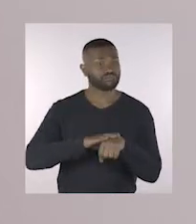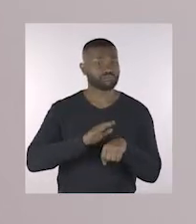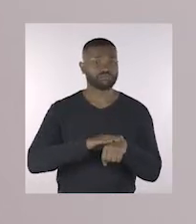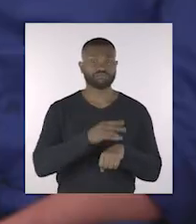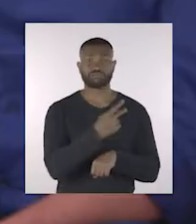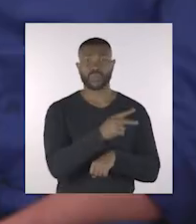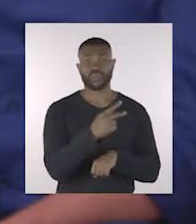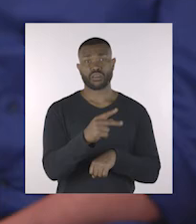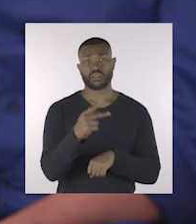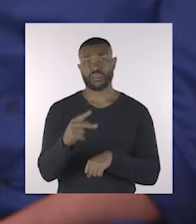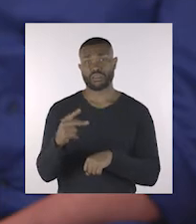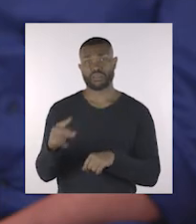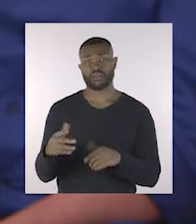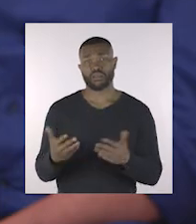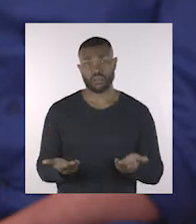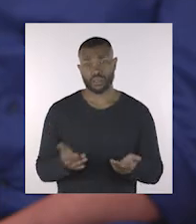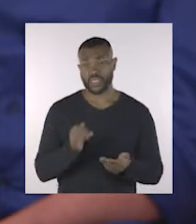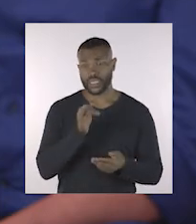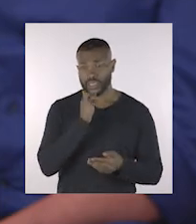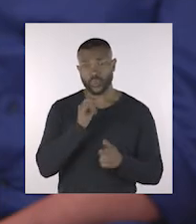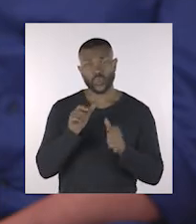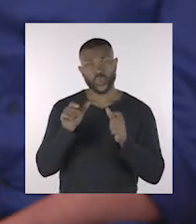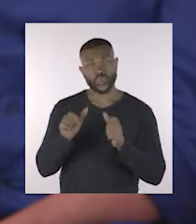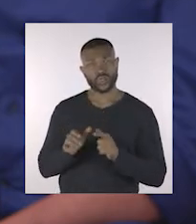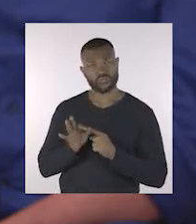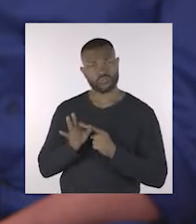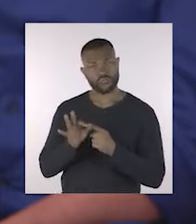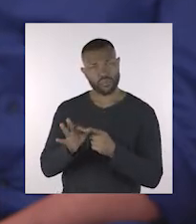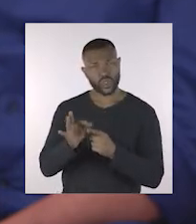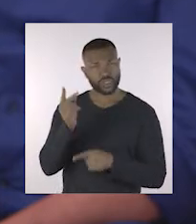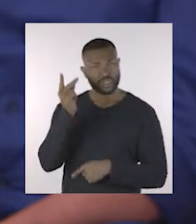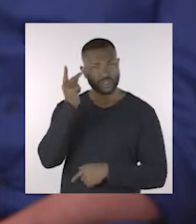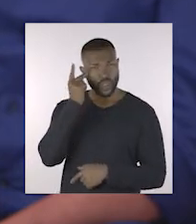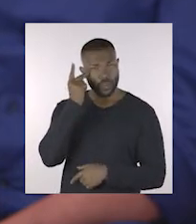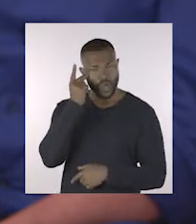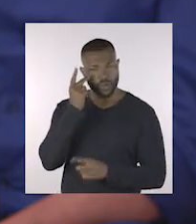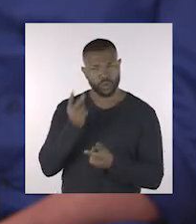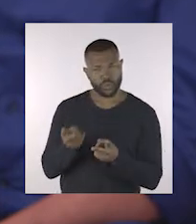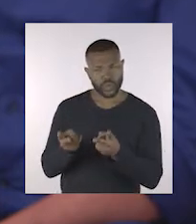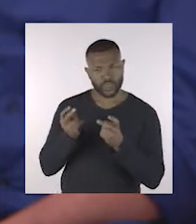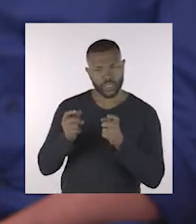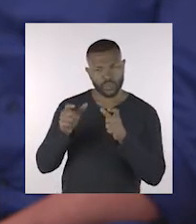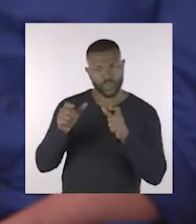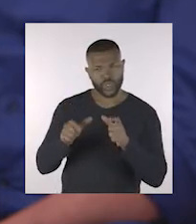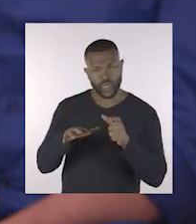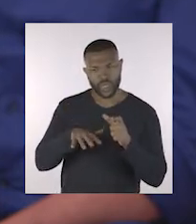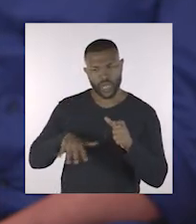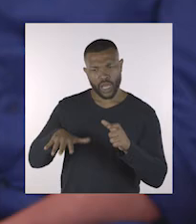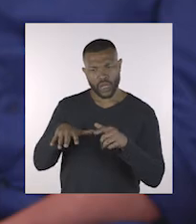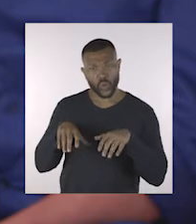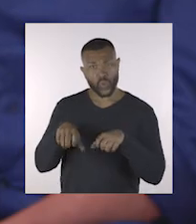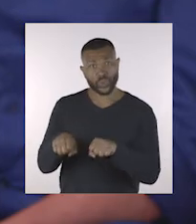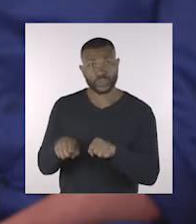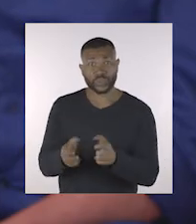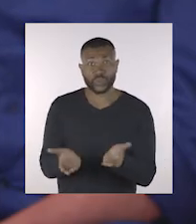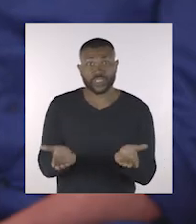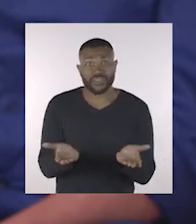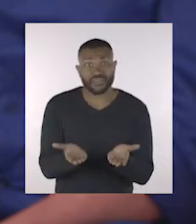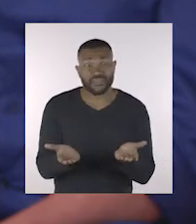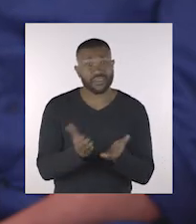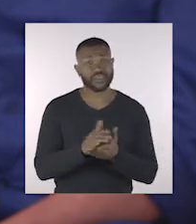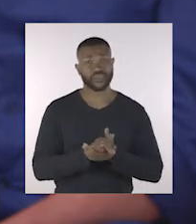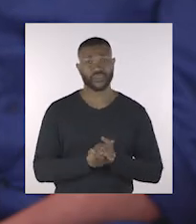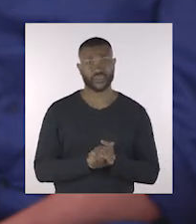moradia por conta própria lá então você vai na periferia de São Paulo e você vê áreas de ocupação